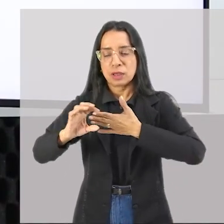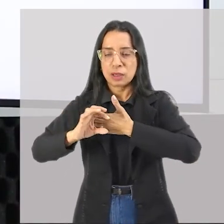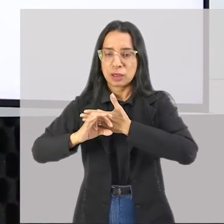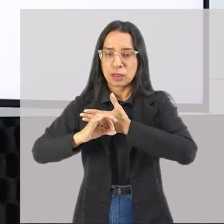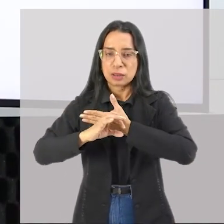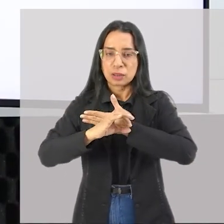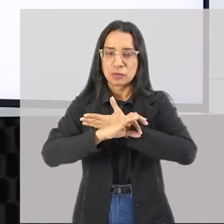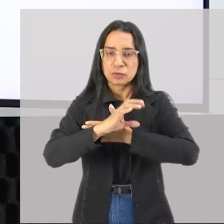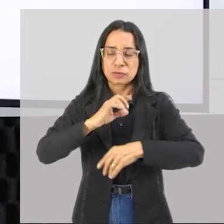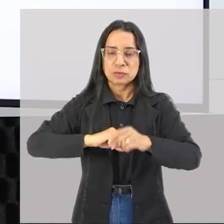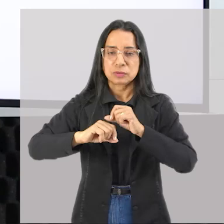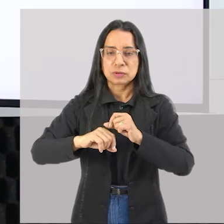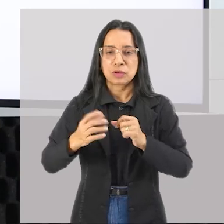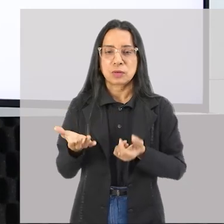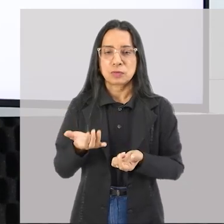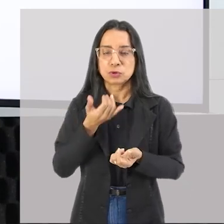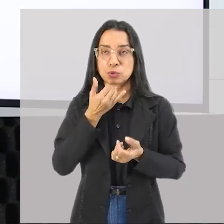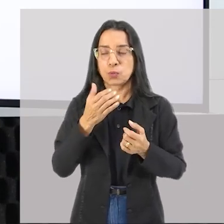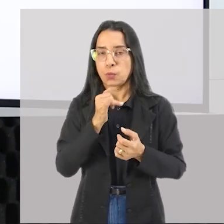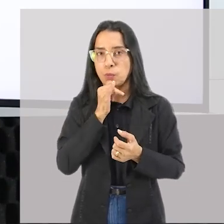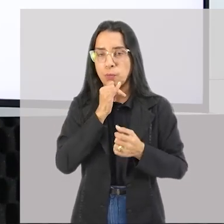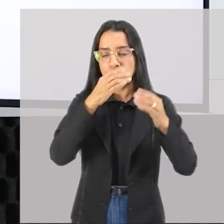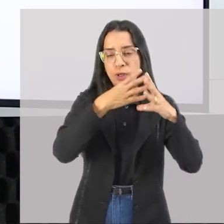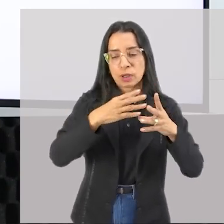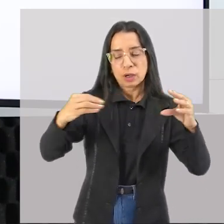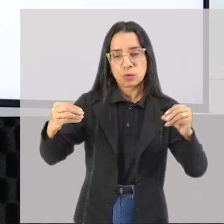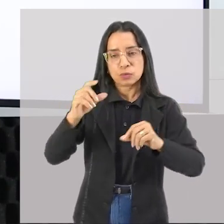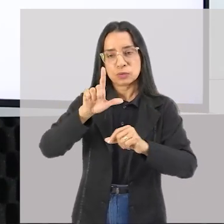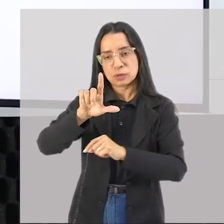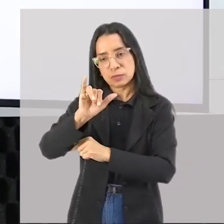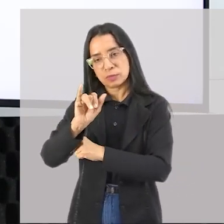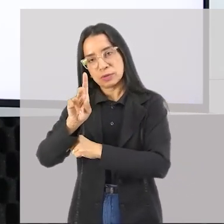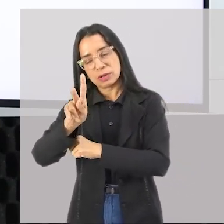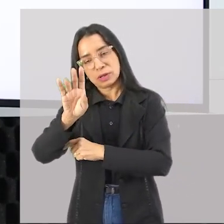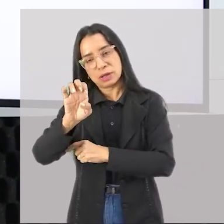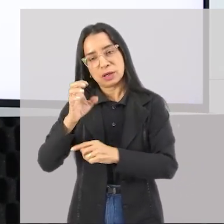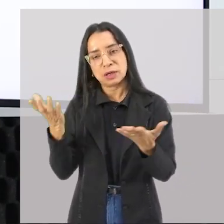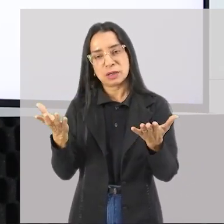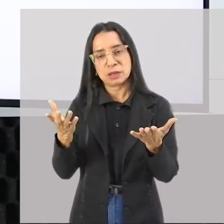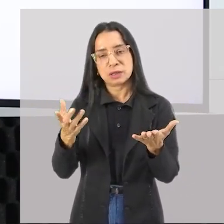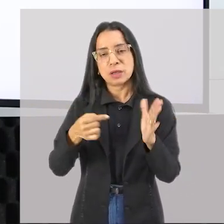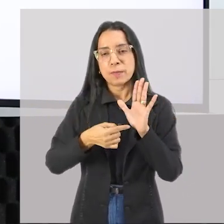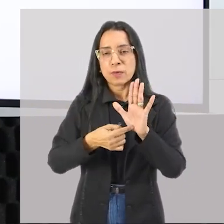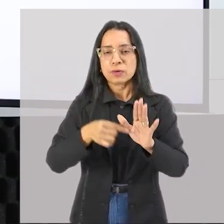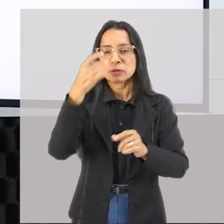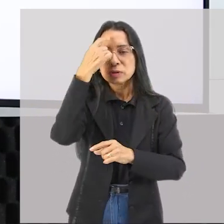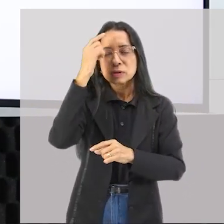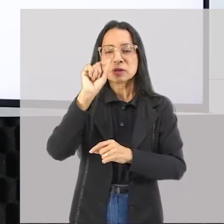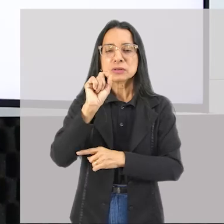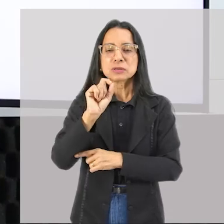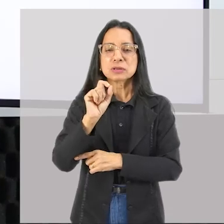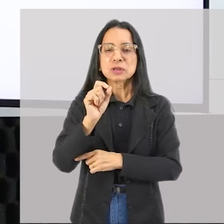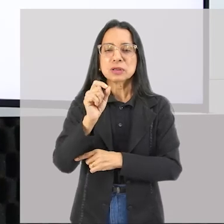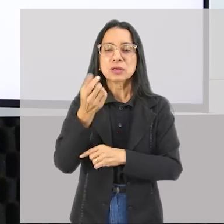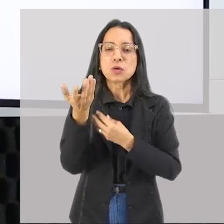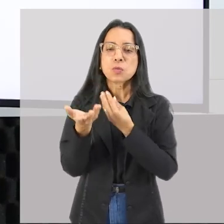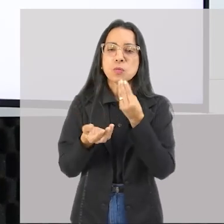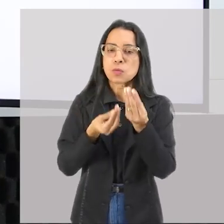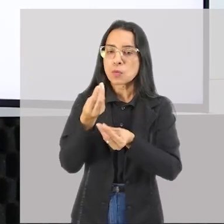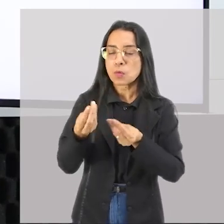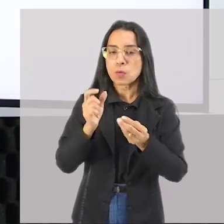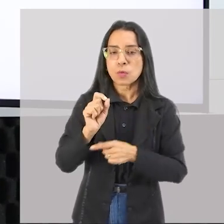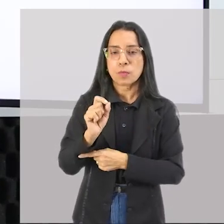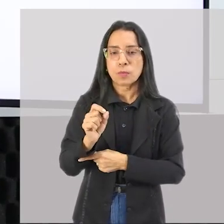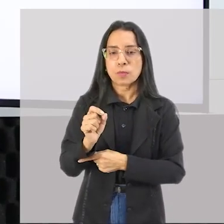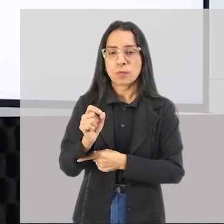ela expressa ideia de quê? Nós vimos, né, na nossa explicação, like significa como, quando ele é uma